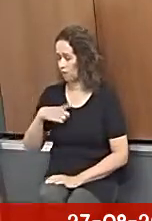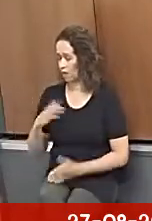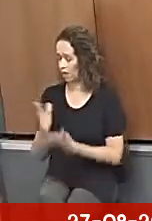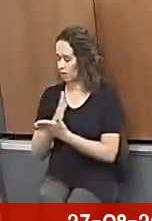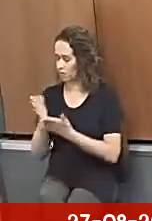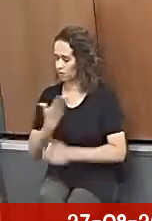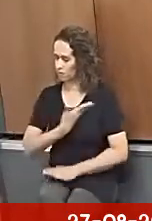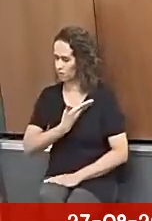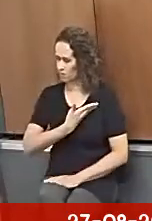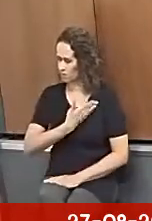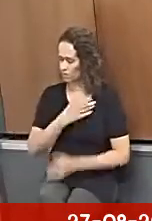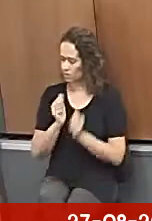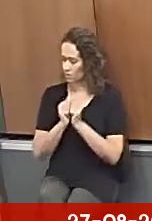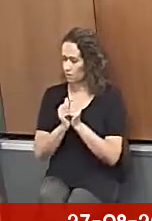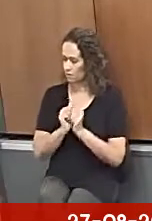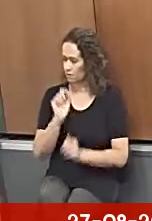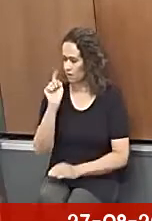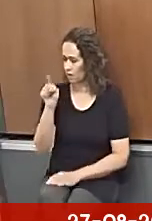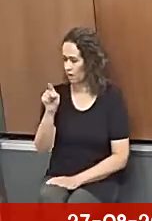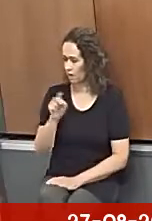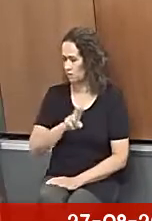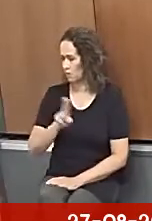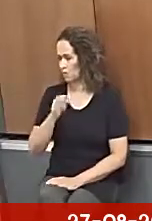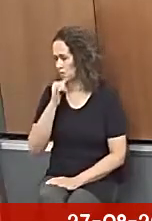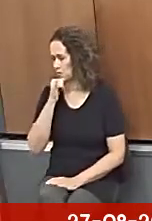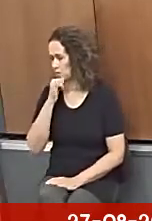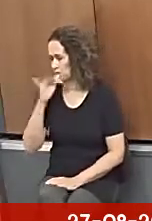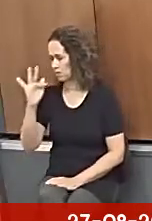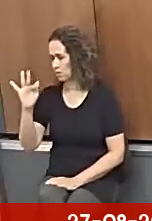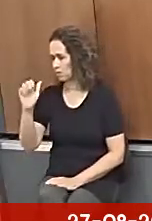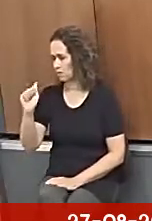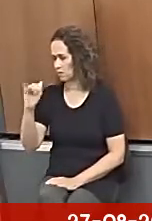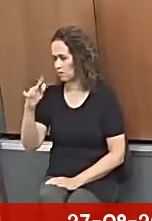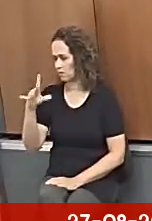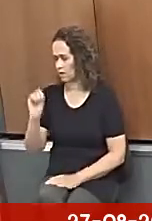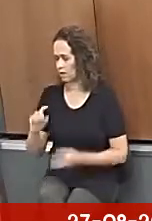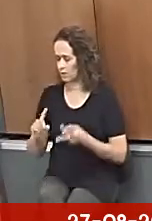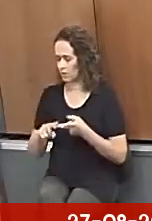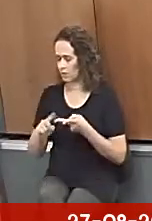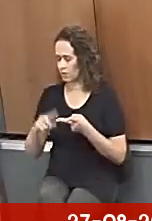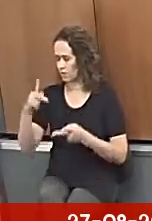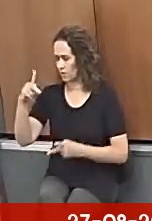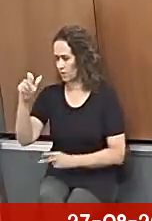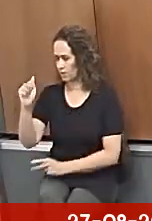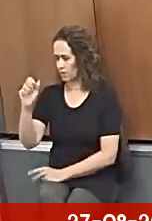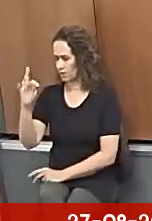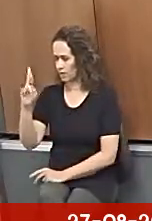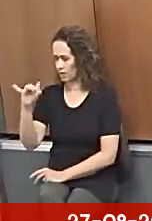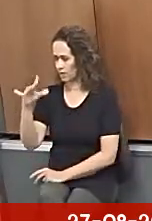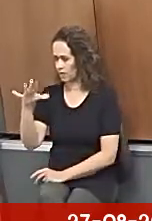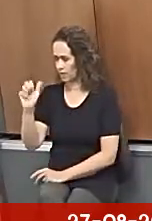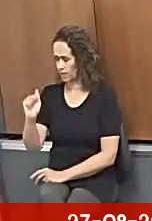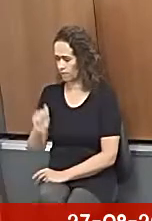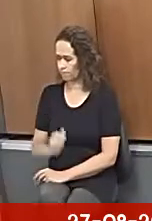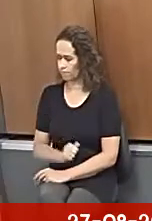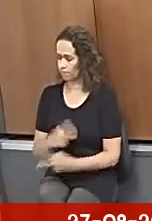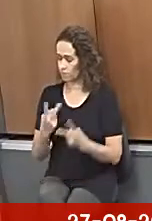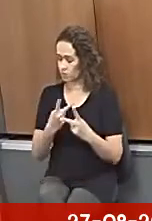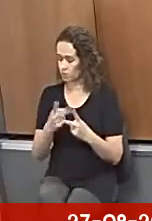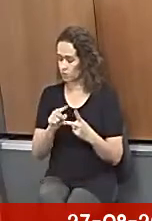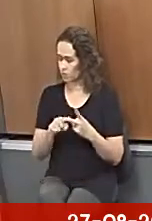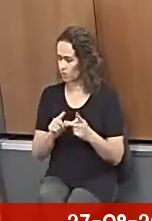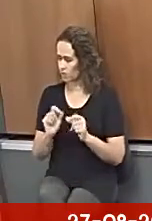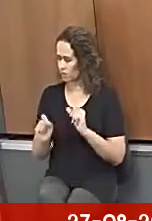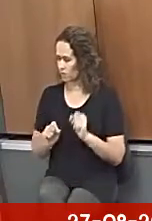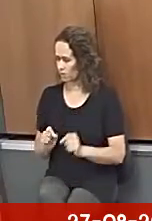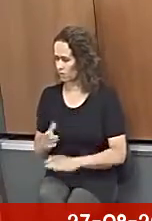estão aqui inclusive compondo a mesa que é o fado militão ea patrícia a patrícia ela inclusive ela é nora da